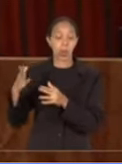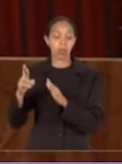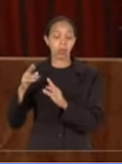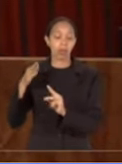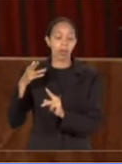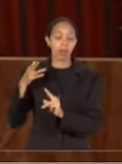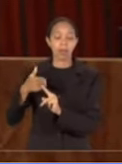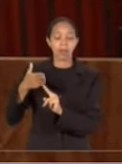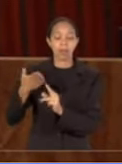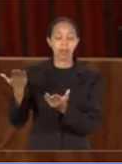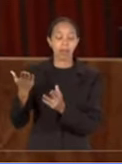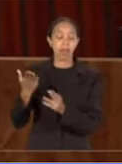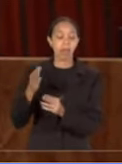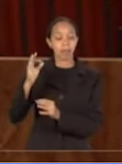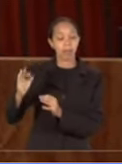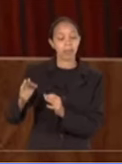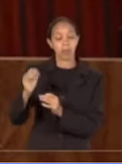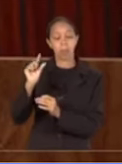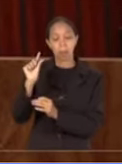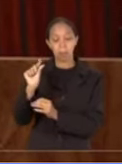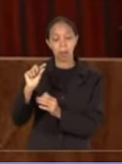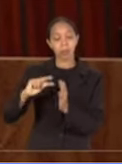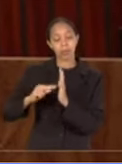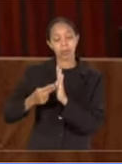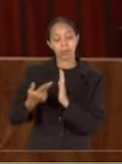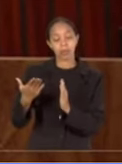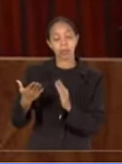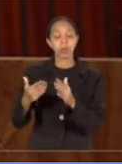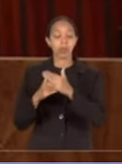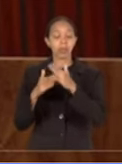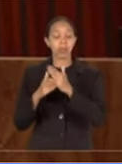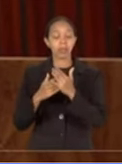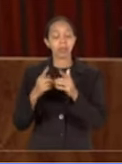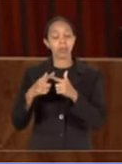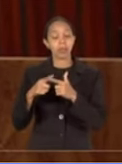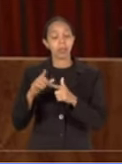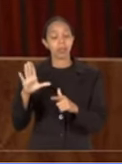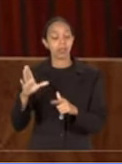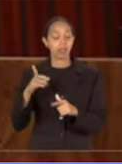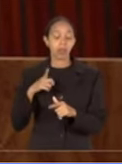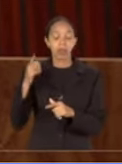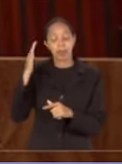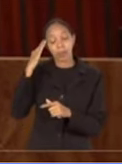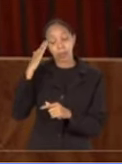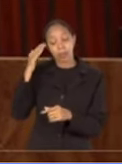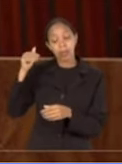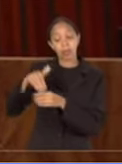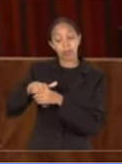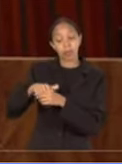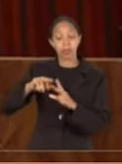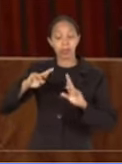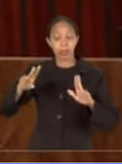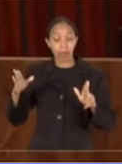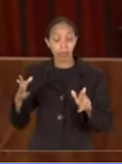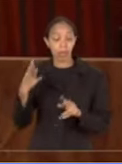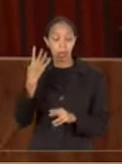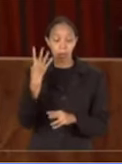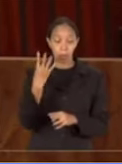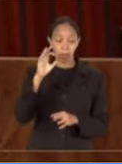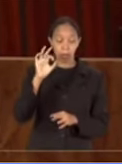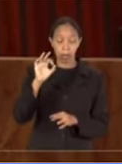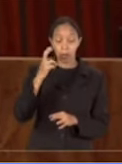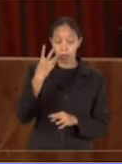pouco significativo do limite de gastos, já que, ao revés, correspondiam, no entender do voto divergente, a